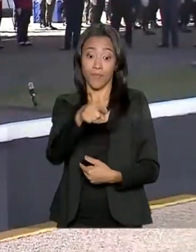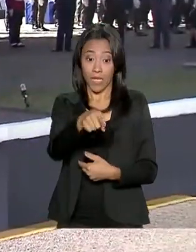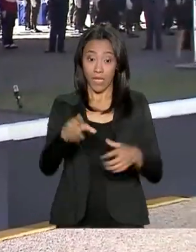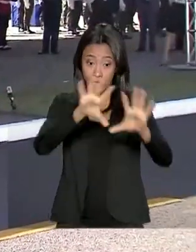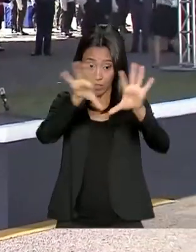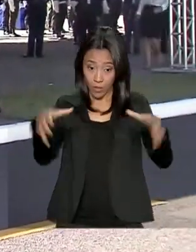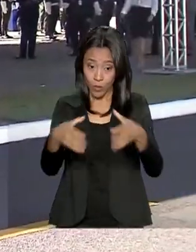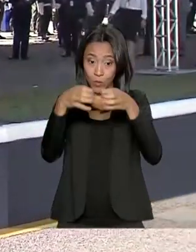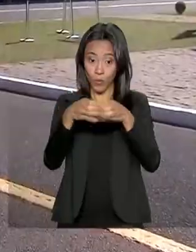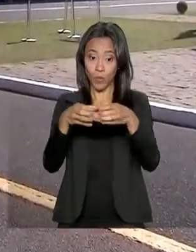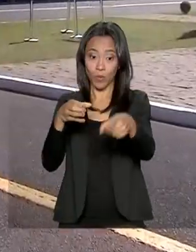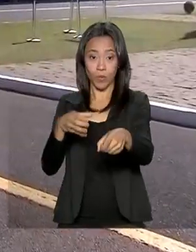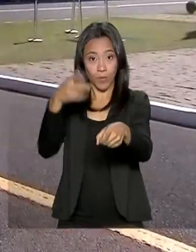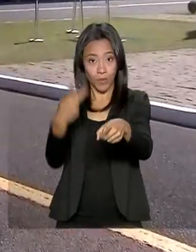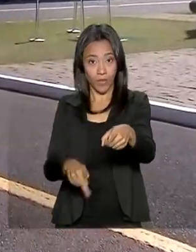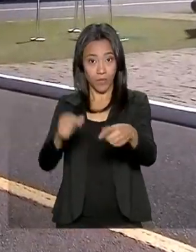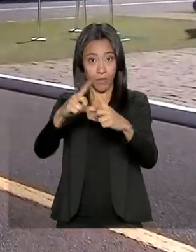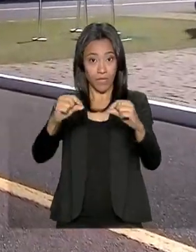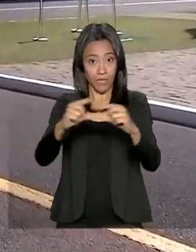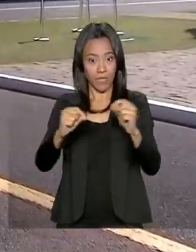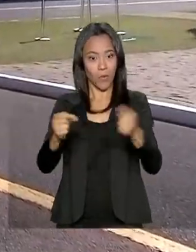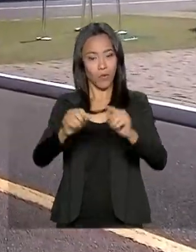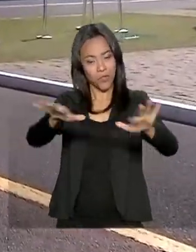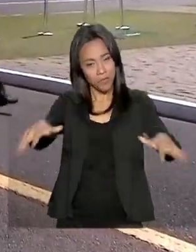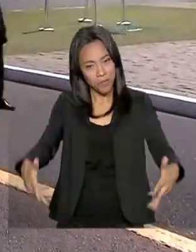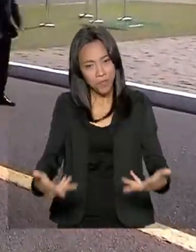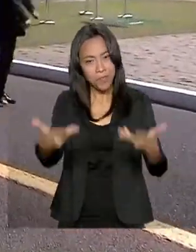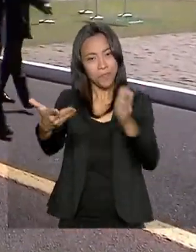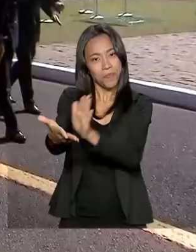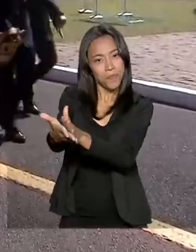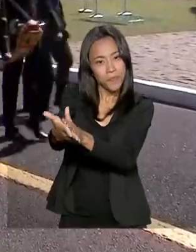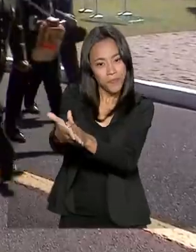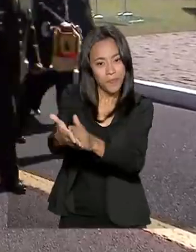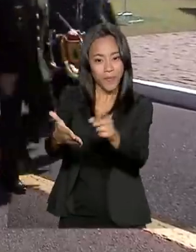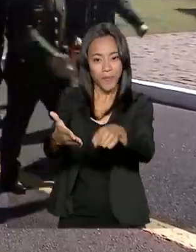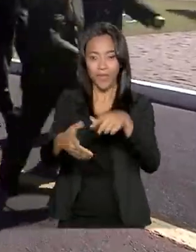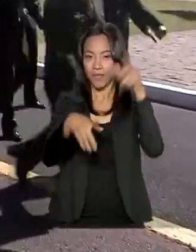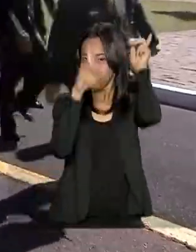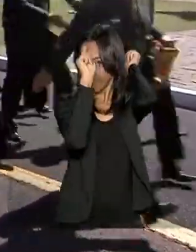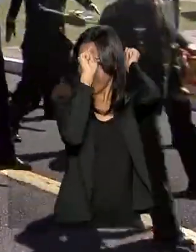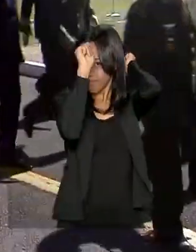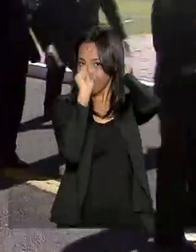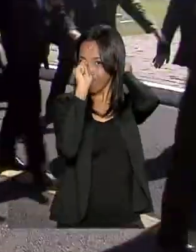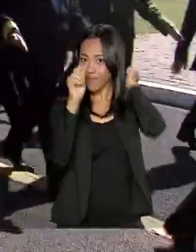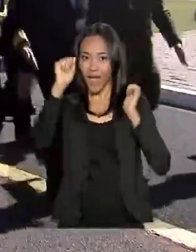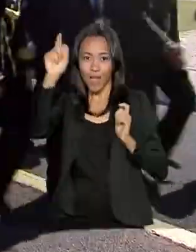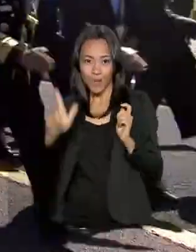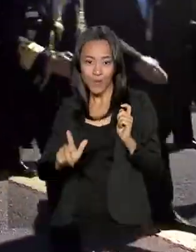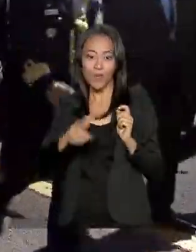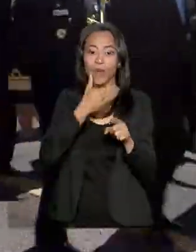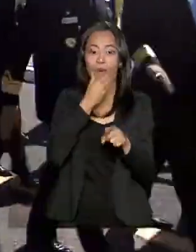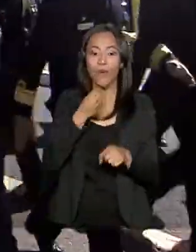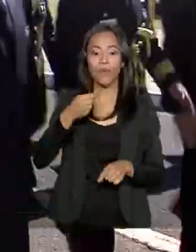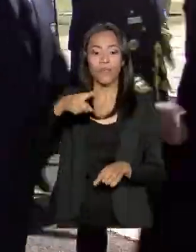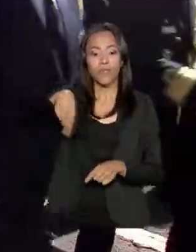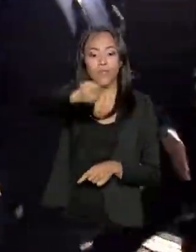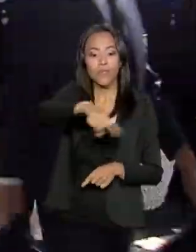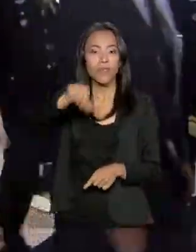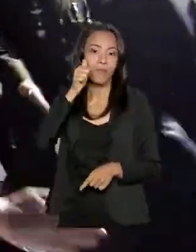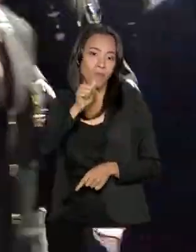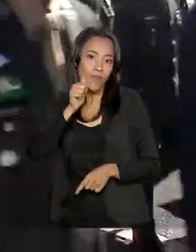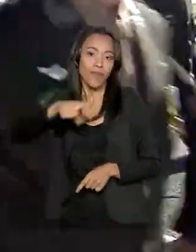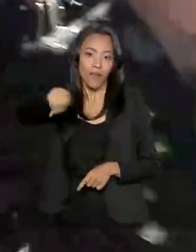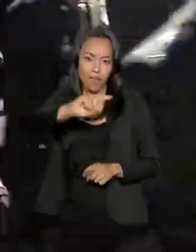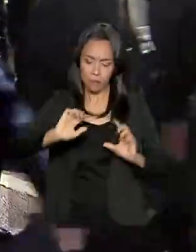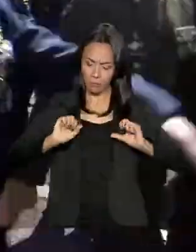fuzileiros navais aqui em Brasília, hoje foi dia de homenagear os conhecidos Boinas Azuis, homens e mulheres que, com